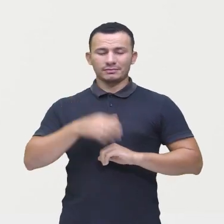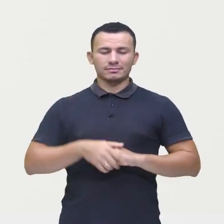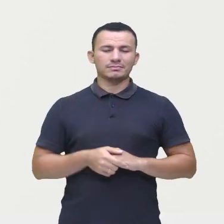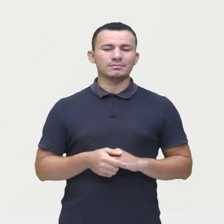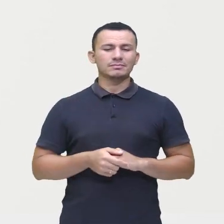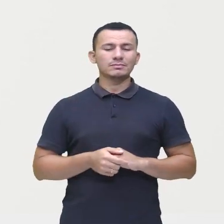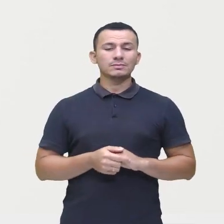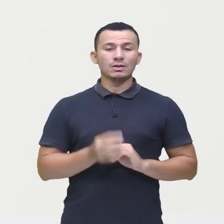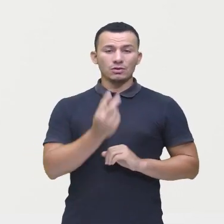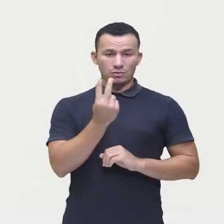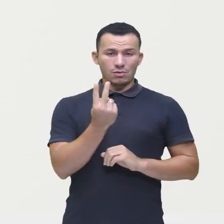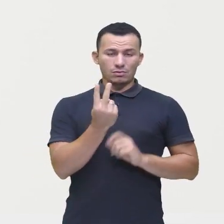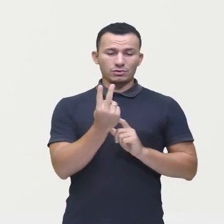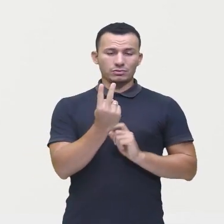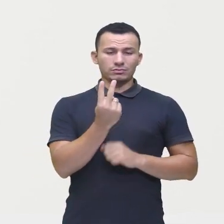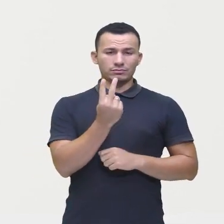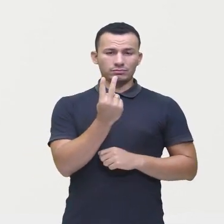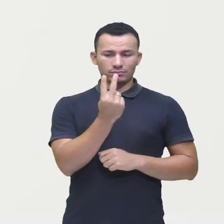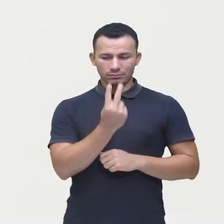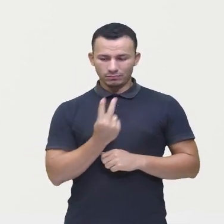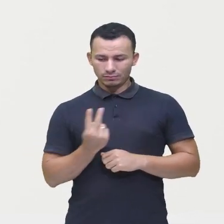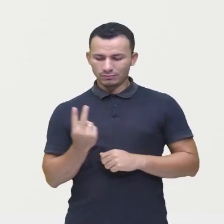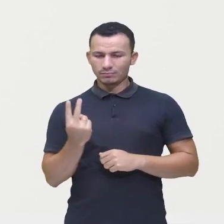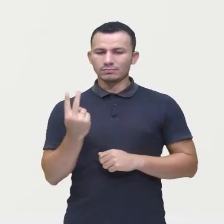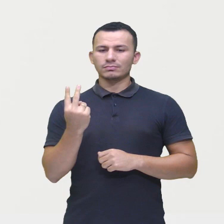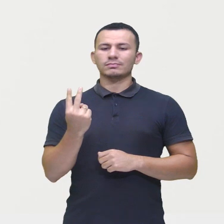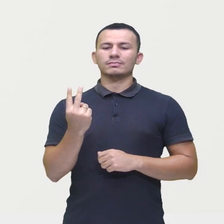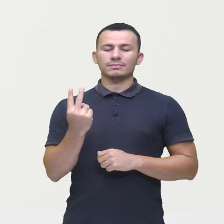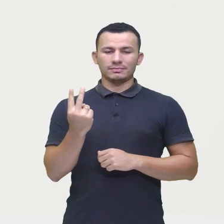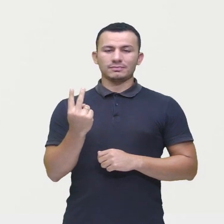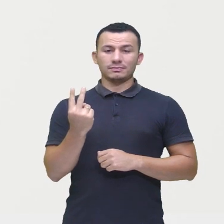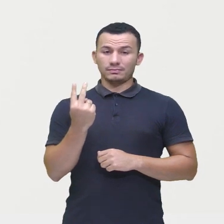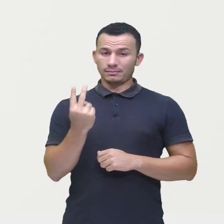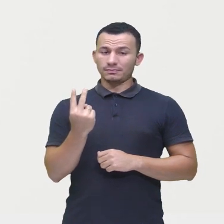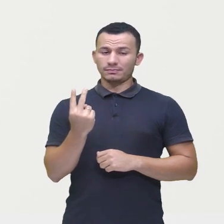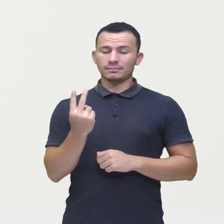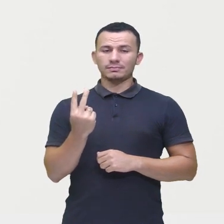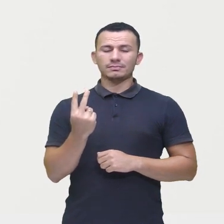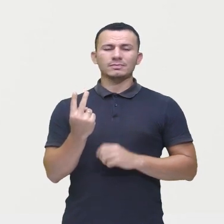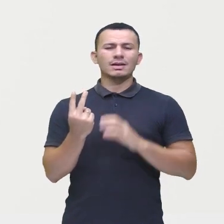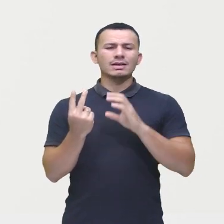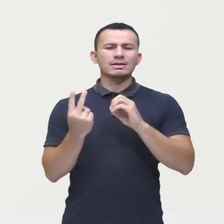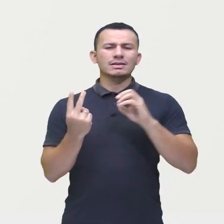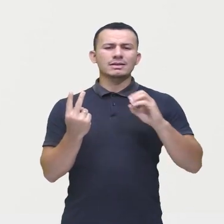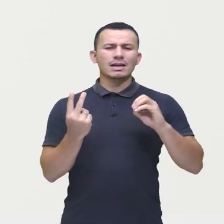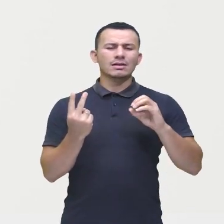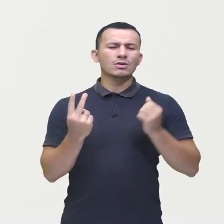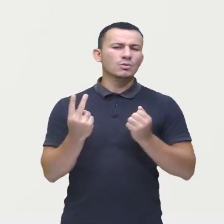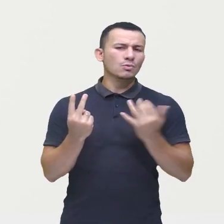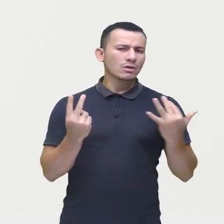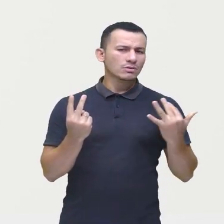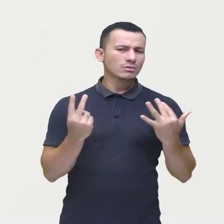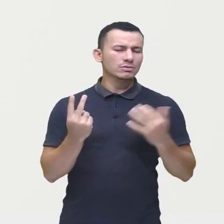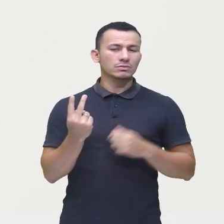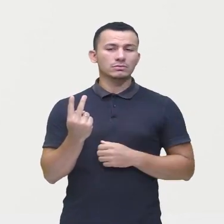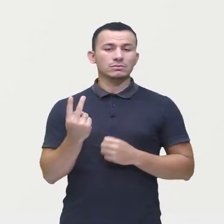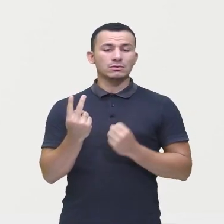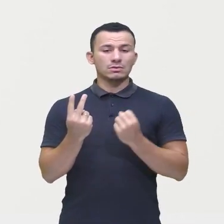pegar o 2, vou repeti-lo aqui, ó, 2. Quantos zeros nós temos nessa conta?